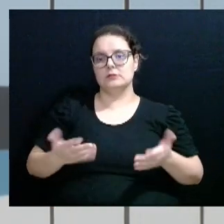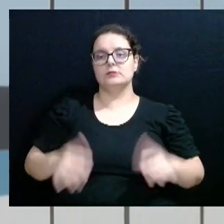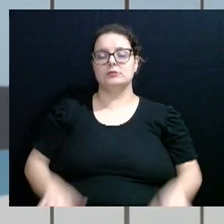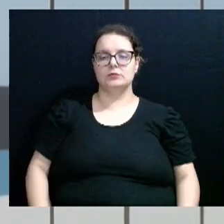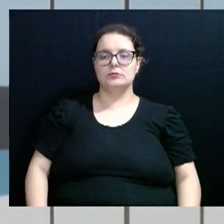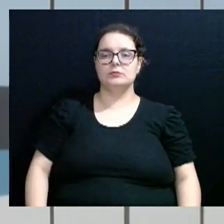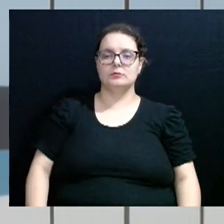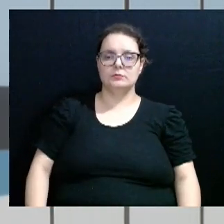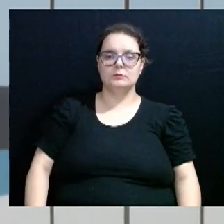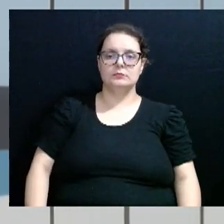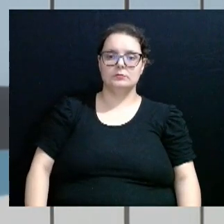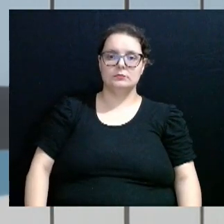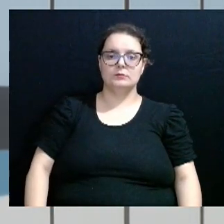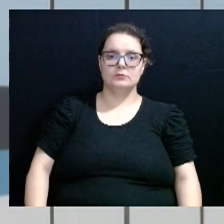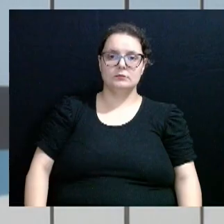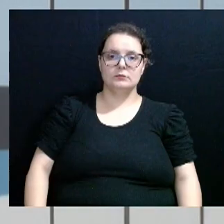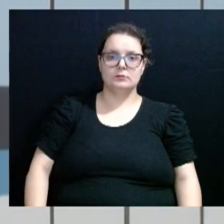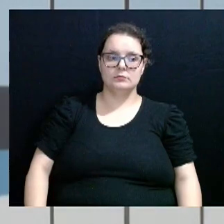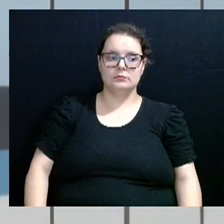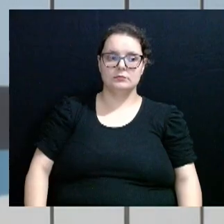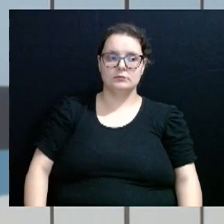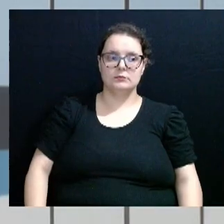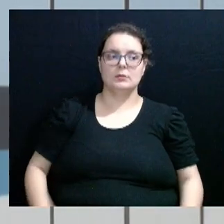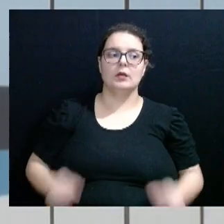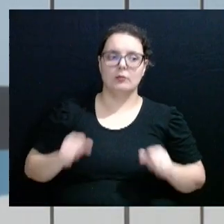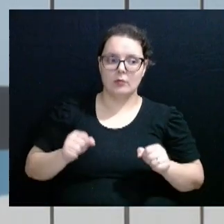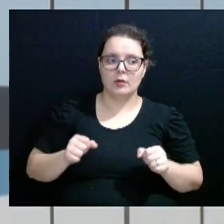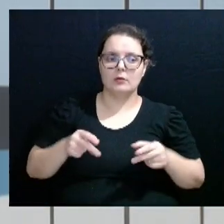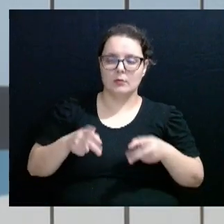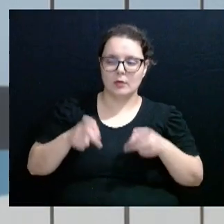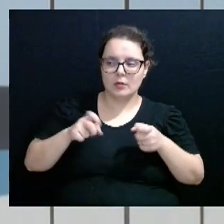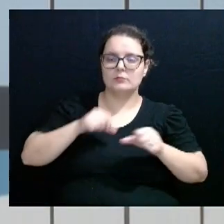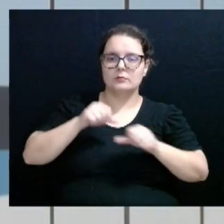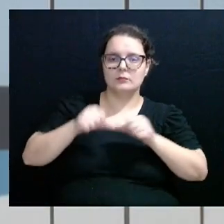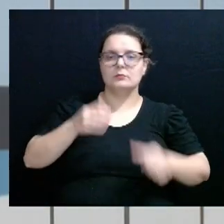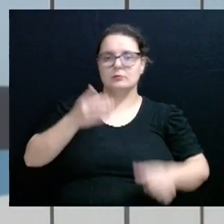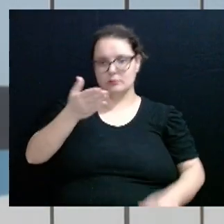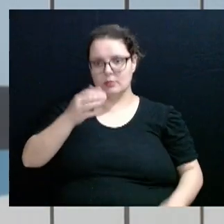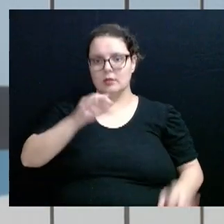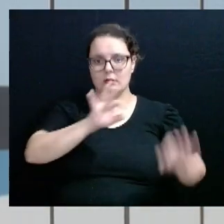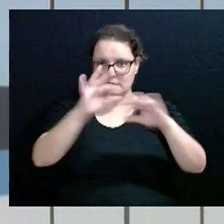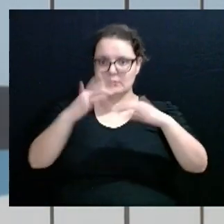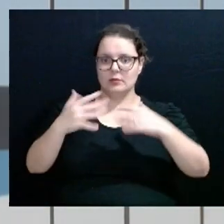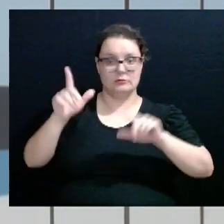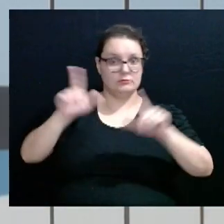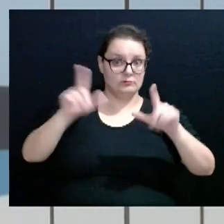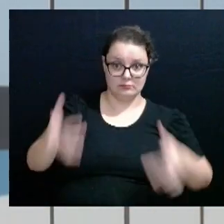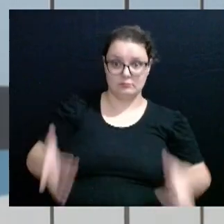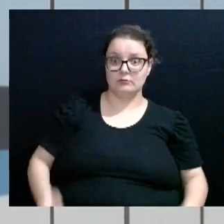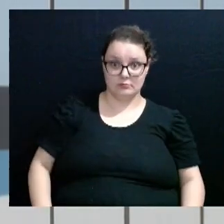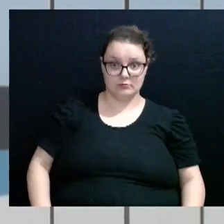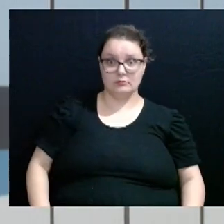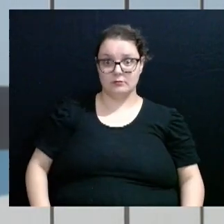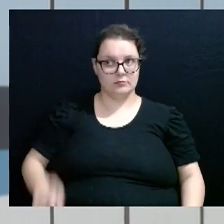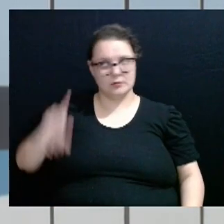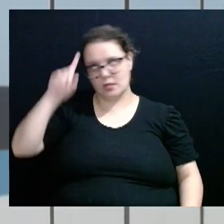que dá para ver uma transformação para você que assiste TV no dia, à noite, ou almoçando ou jantando, você percebe